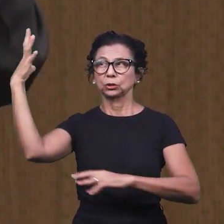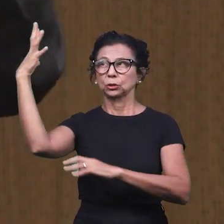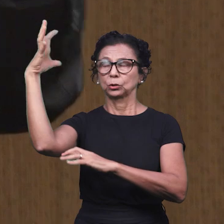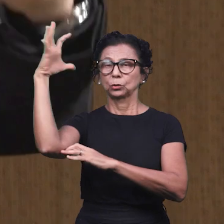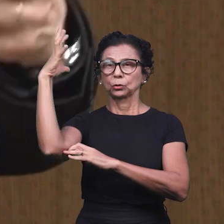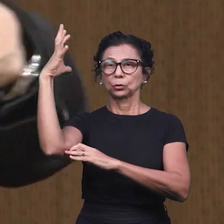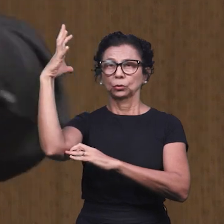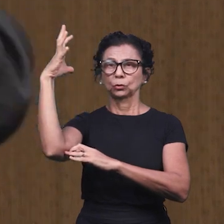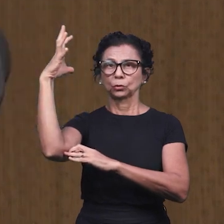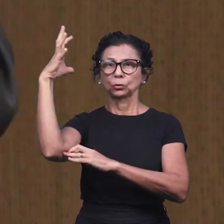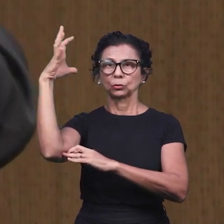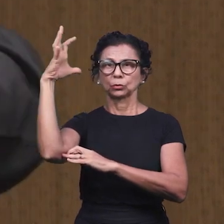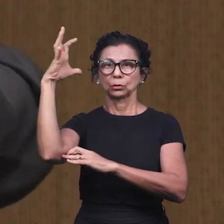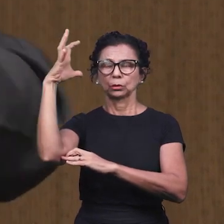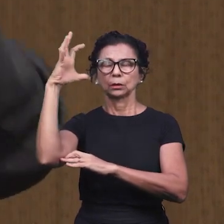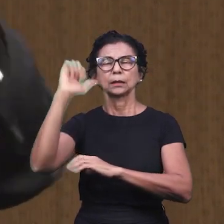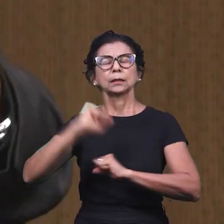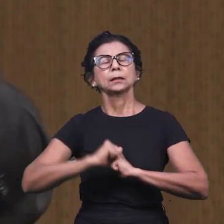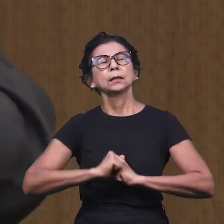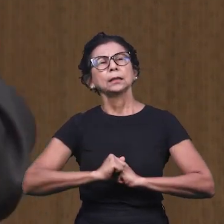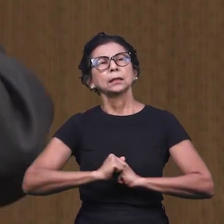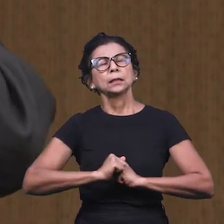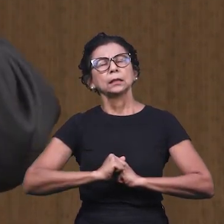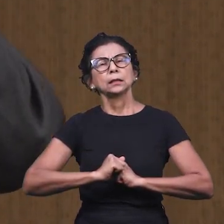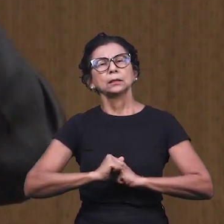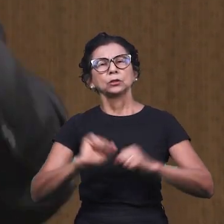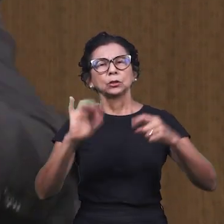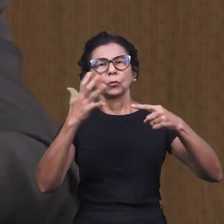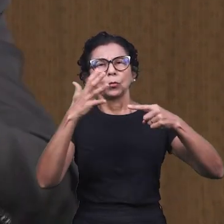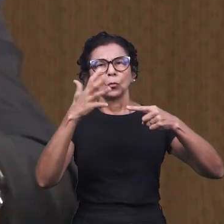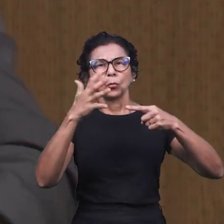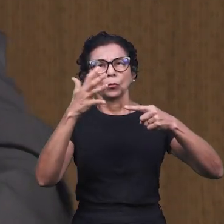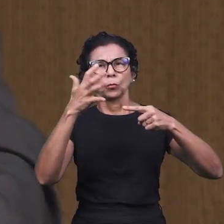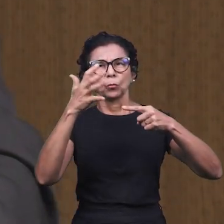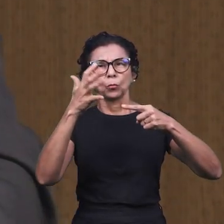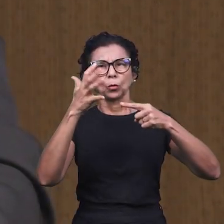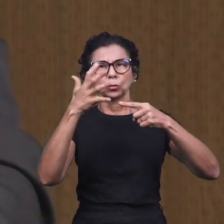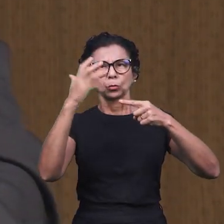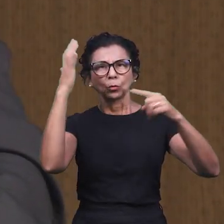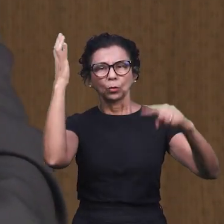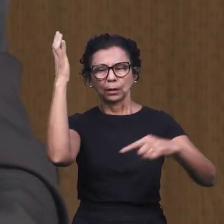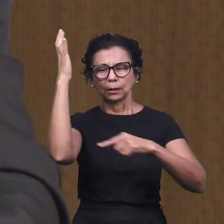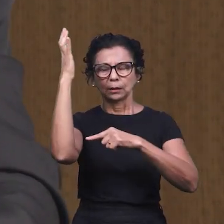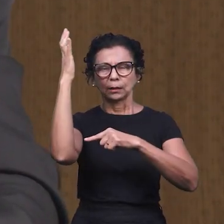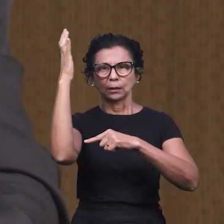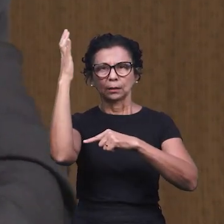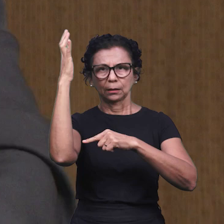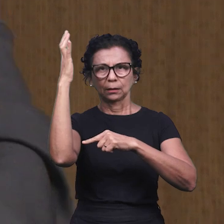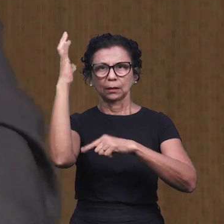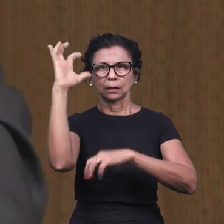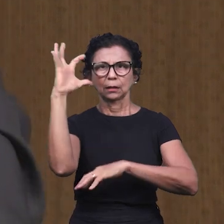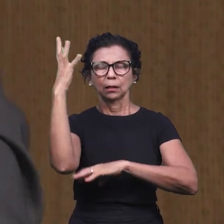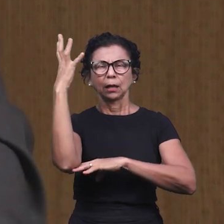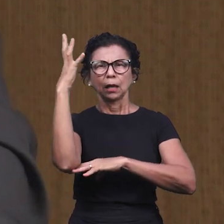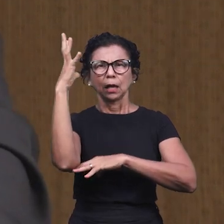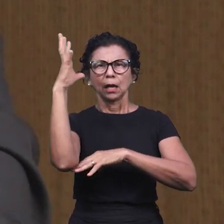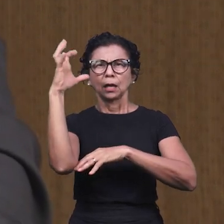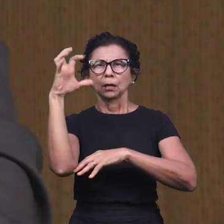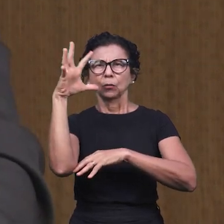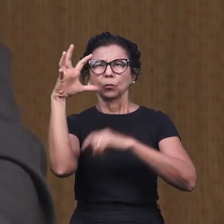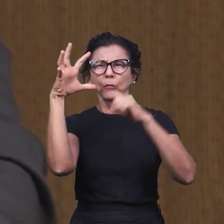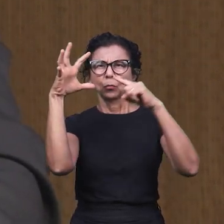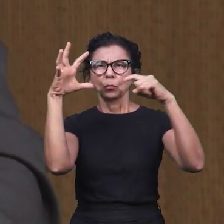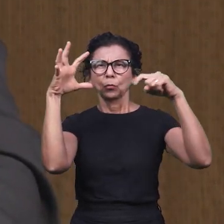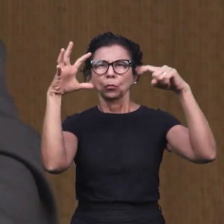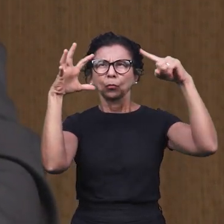tiver algo na frente, um prédio, já o sinal já dá problema. Quanto que por satélite não